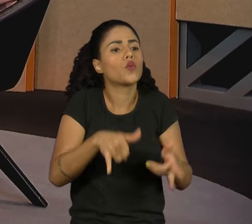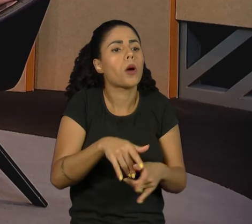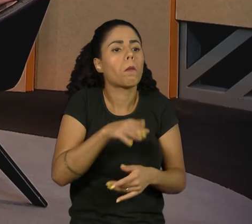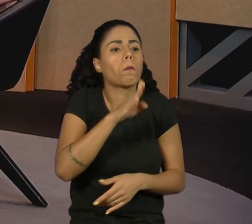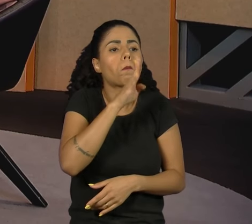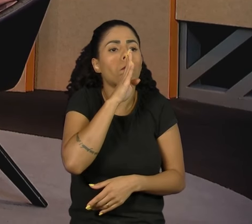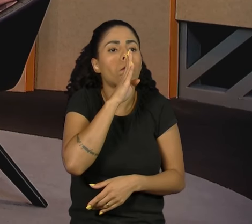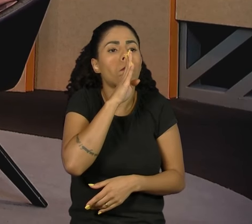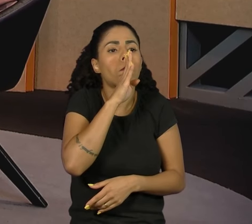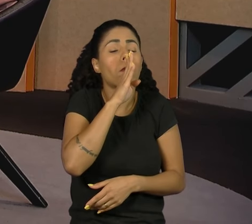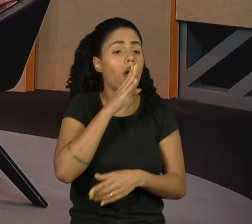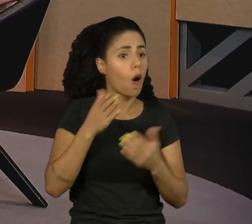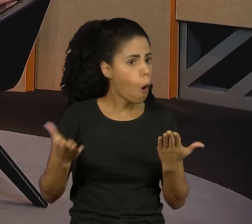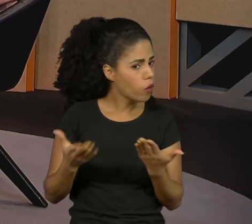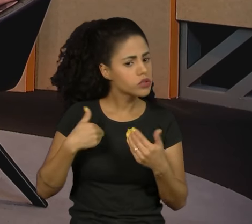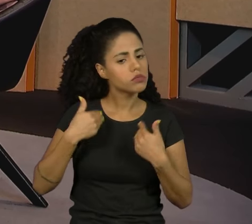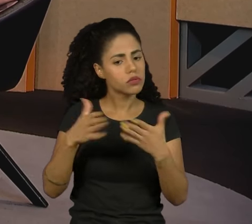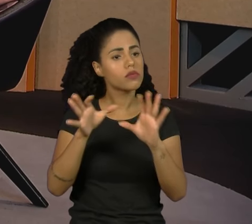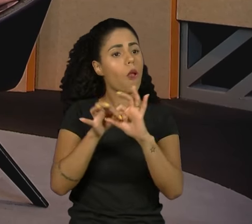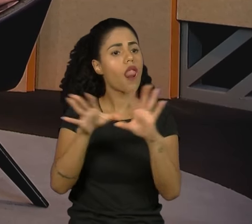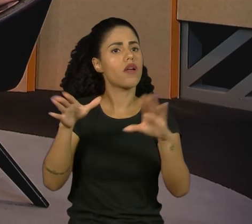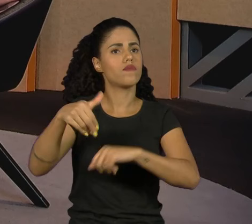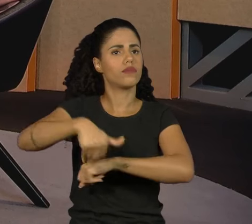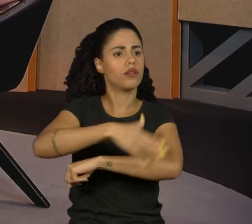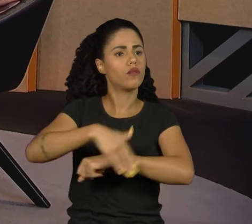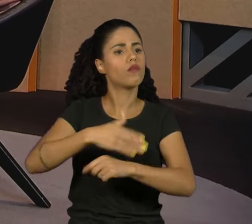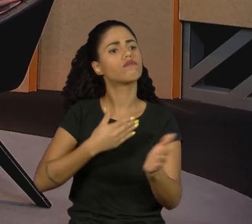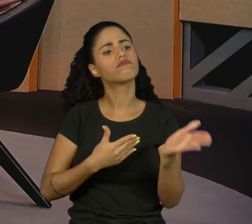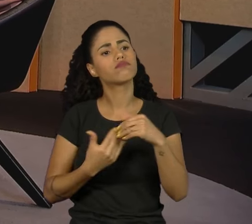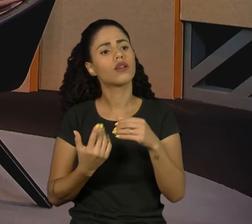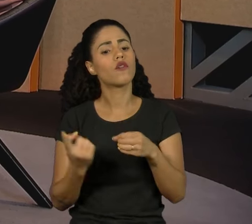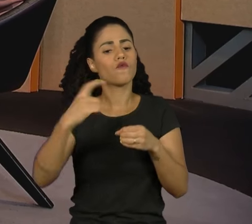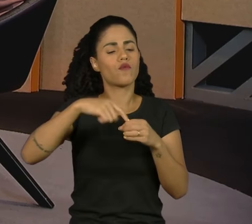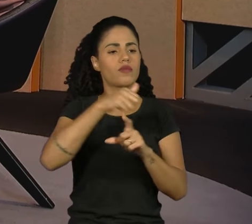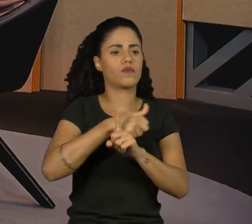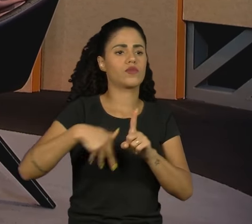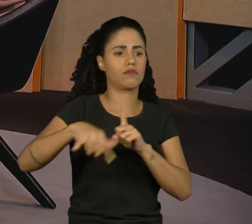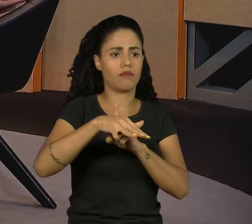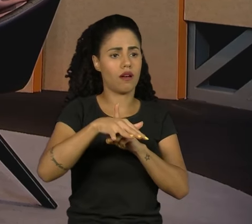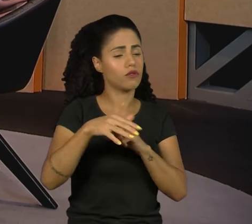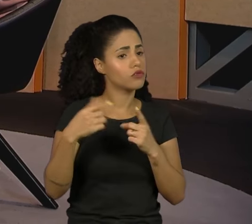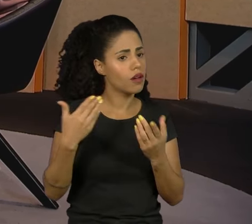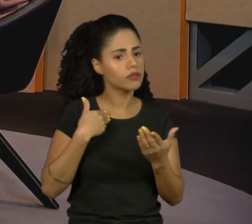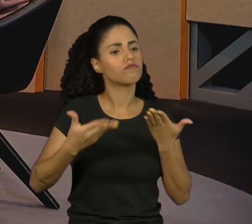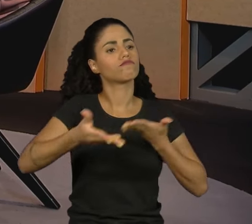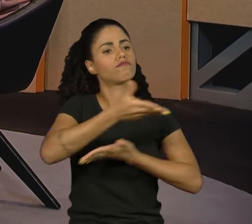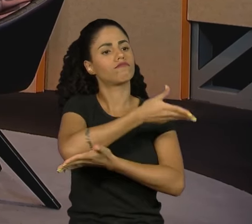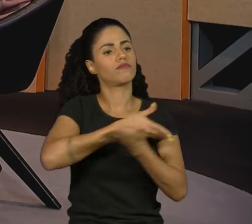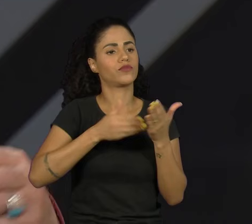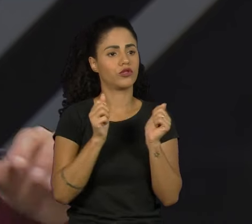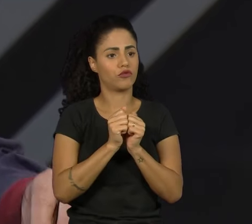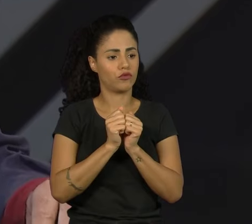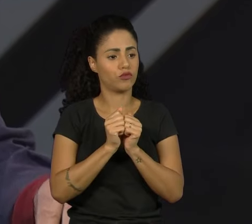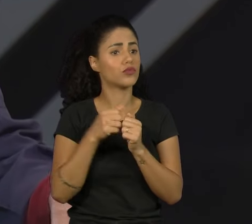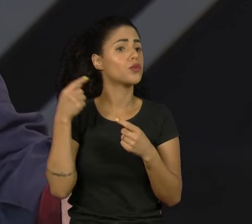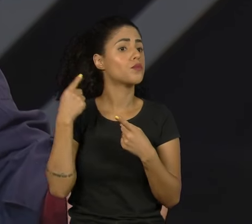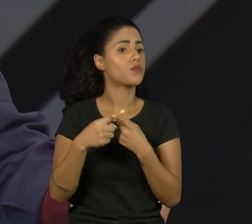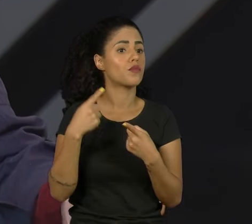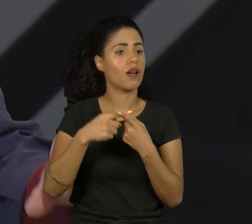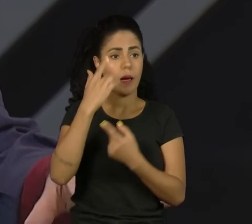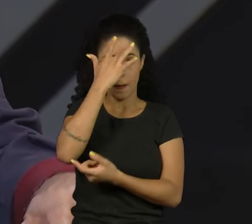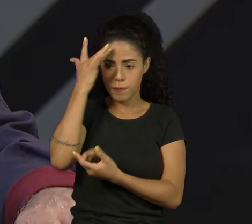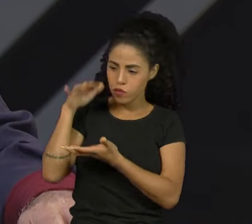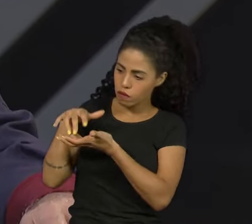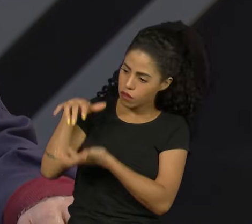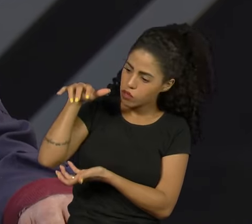via. Você tem que fazer as pessoas viverem mais coletivamente. E o idoso,